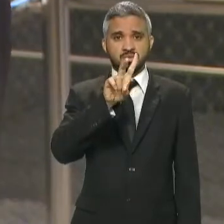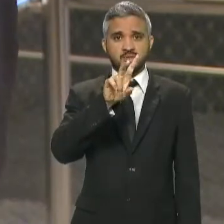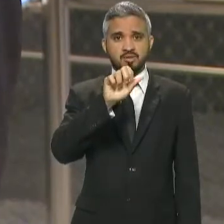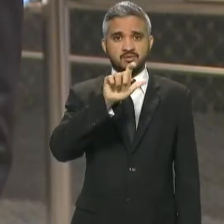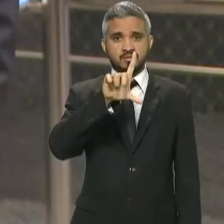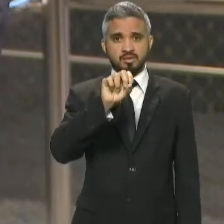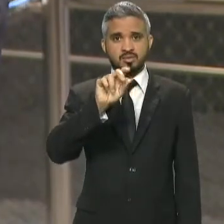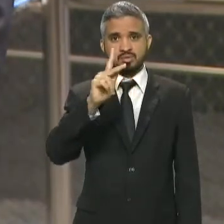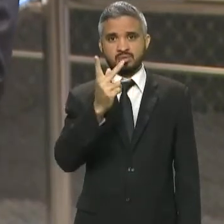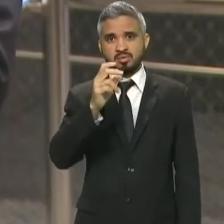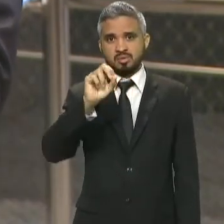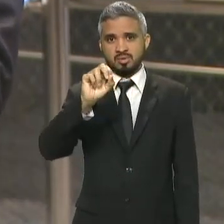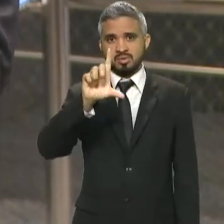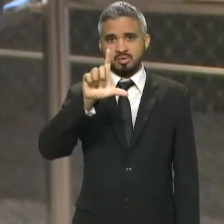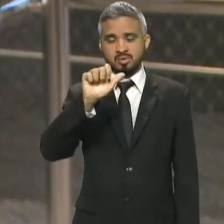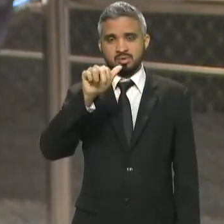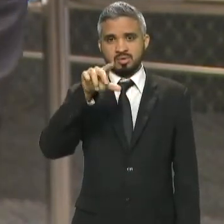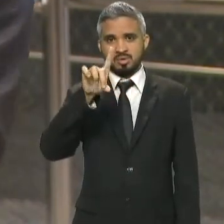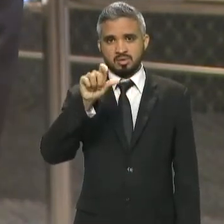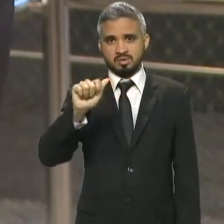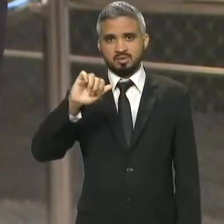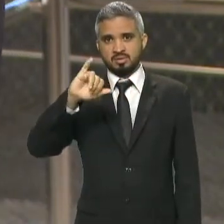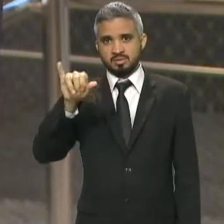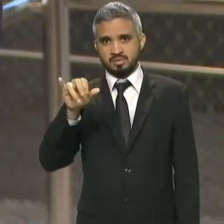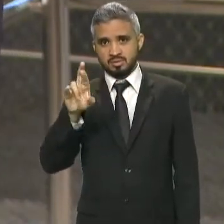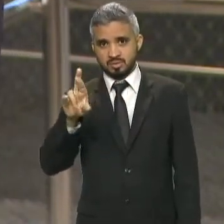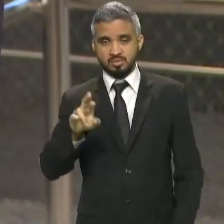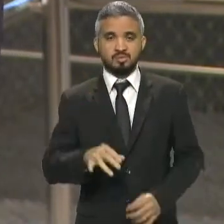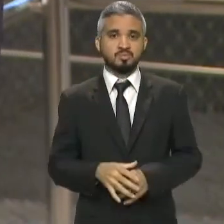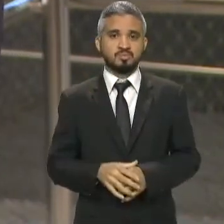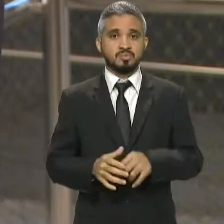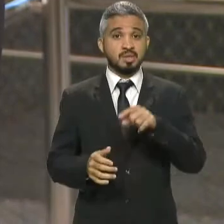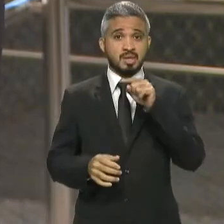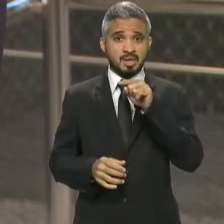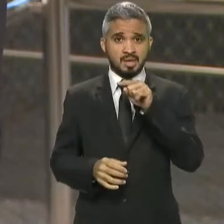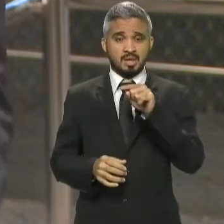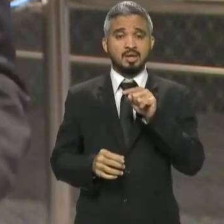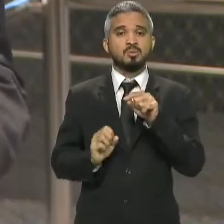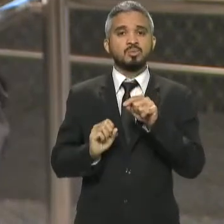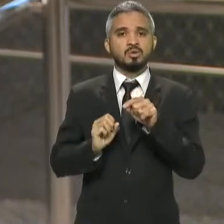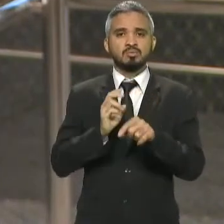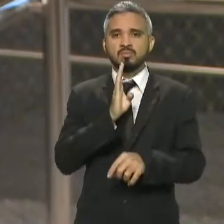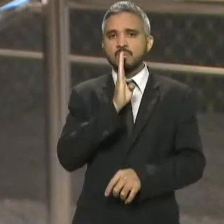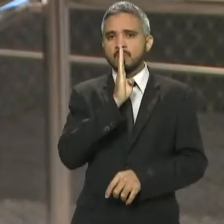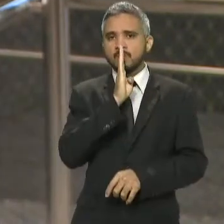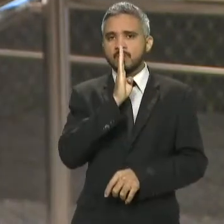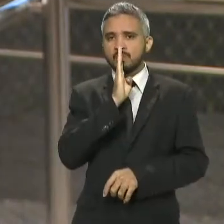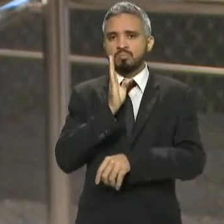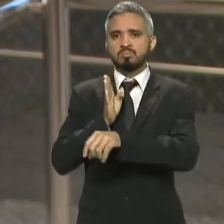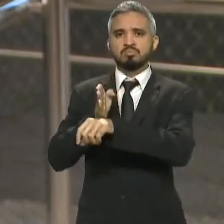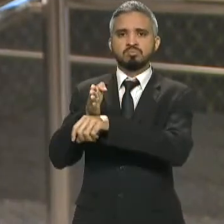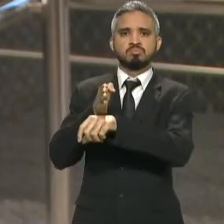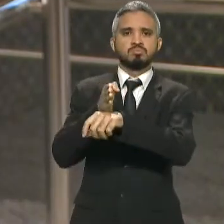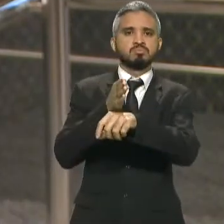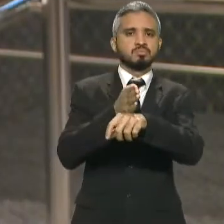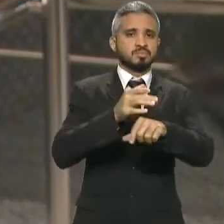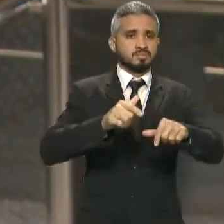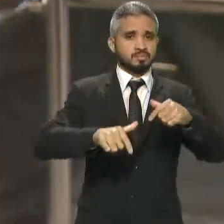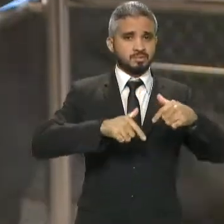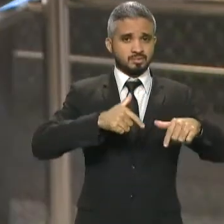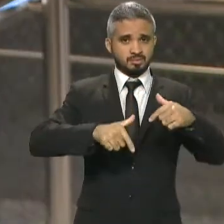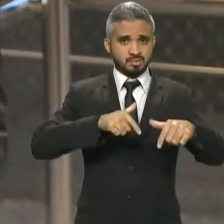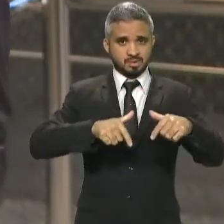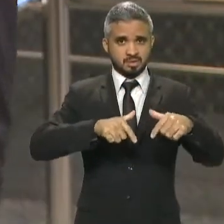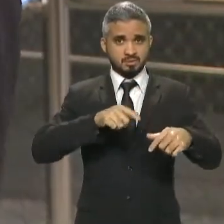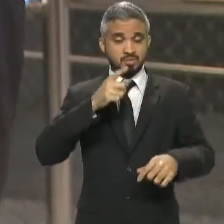muita calma, muitas vezes sem dar publicidade aos atos que estamos trabalhando. Só ontem tivemos uma oportunidade de